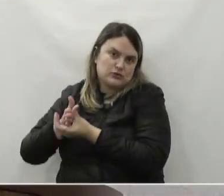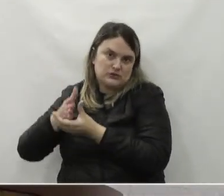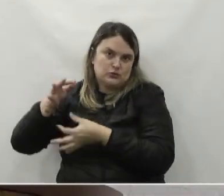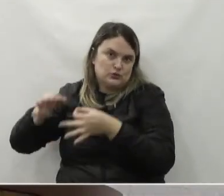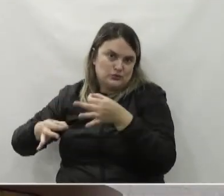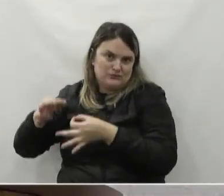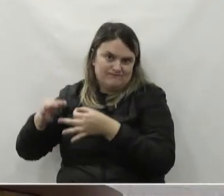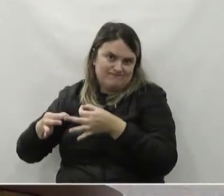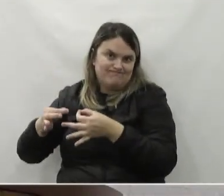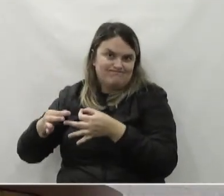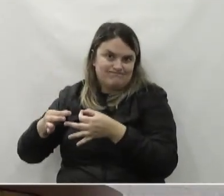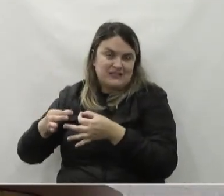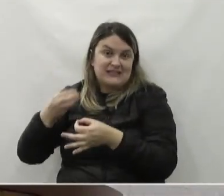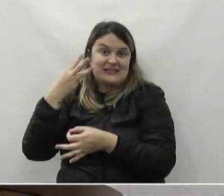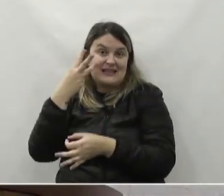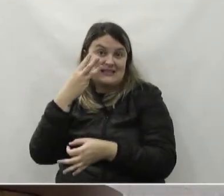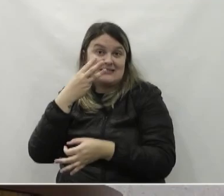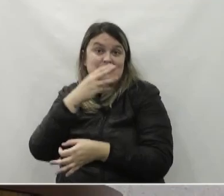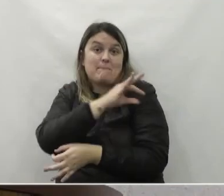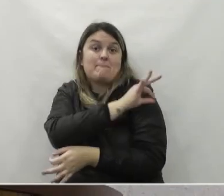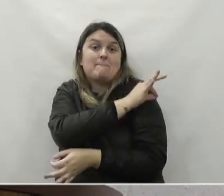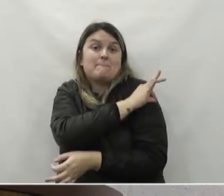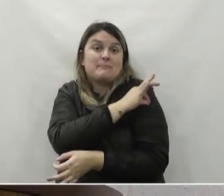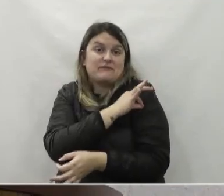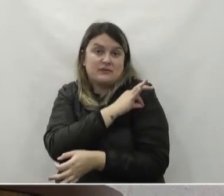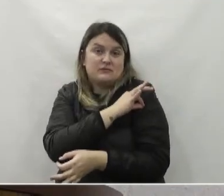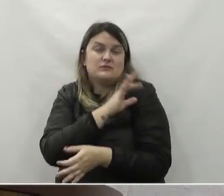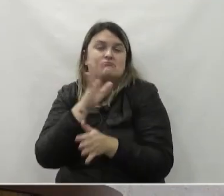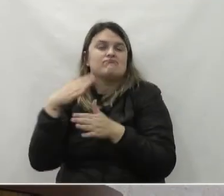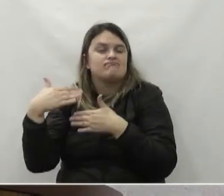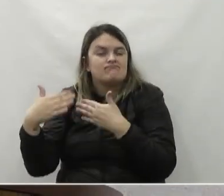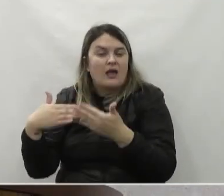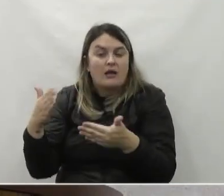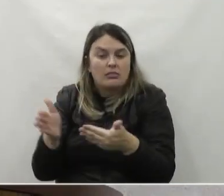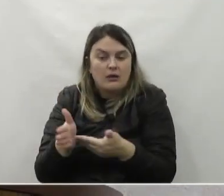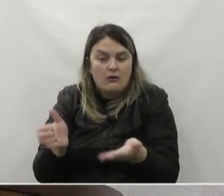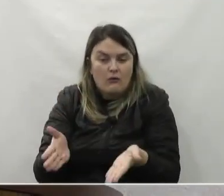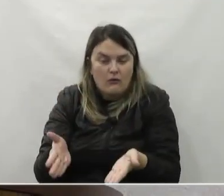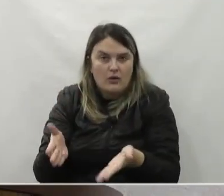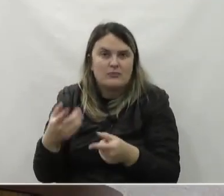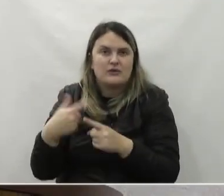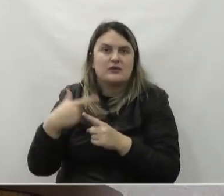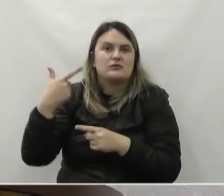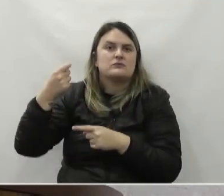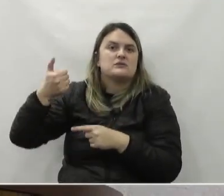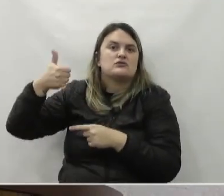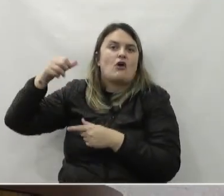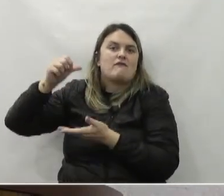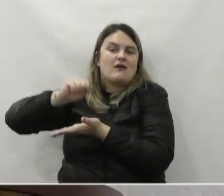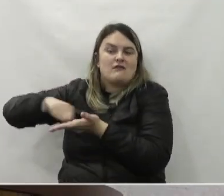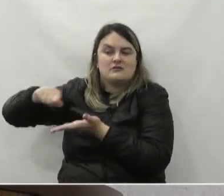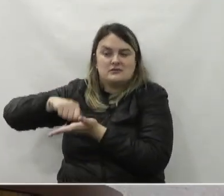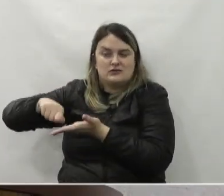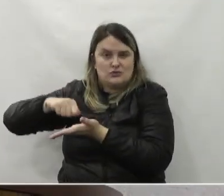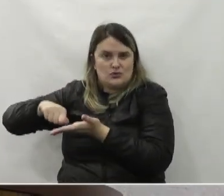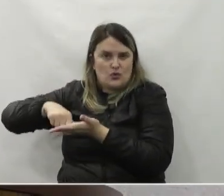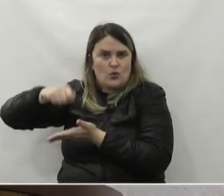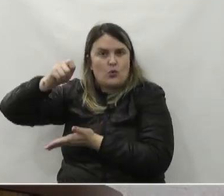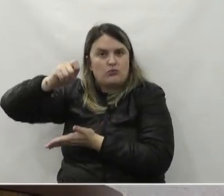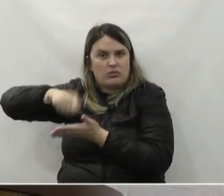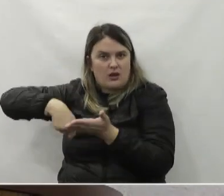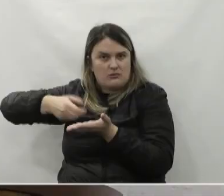por 3 prefeitos da nossa cidade, quando foi assinado em 2019 pelo